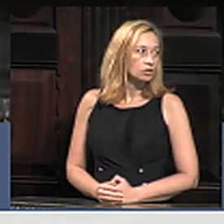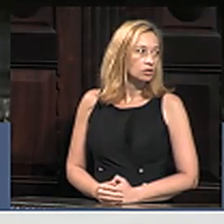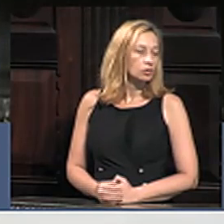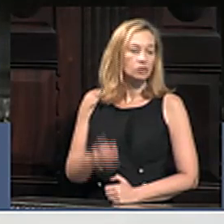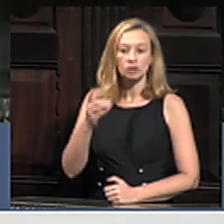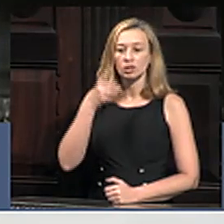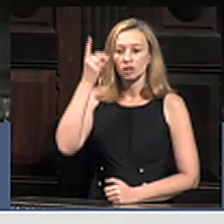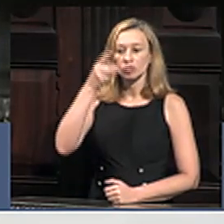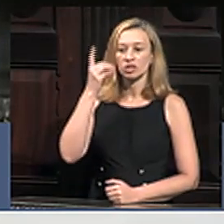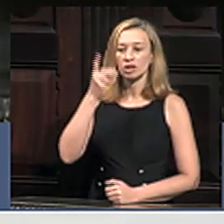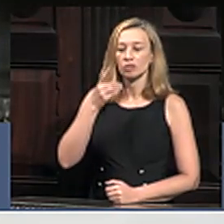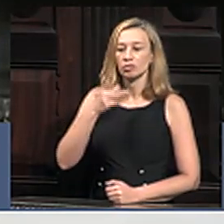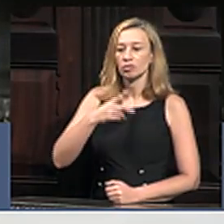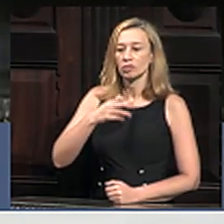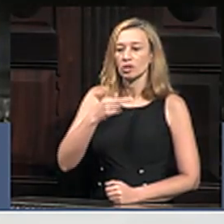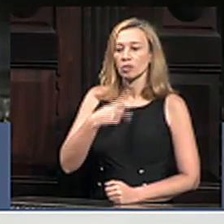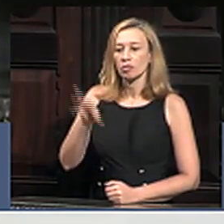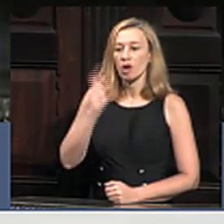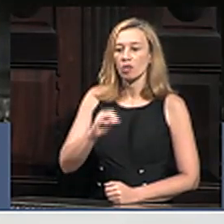deputado Paulo Ramos.